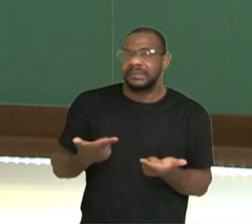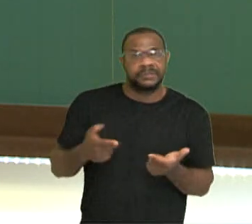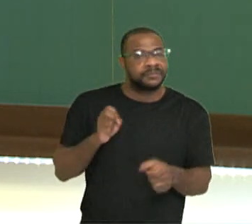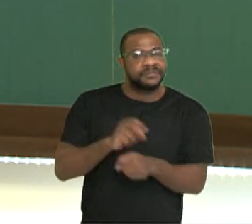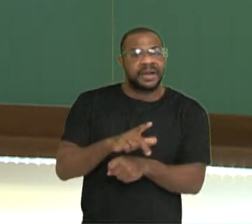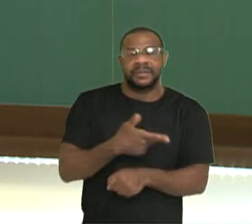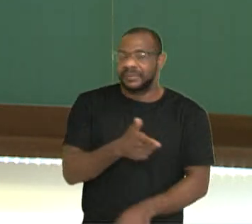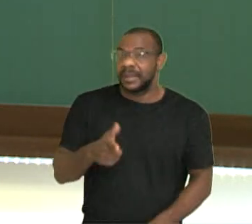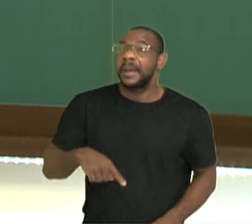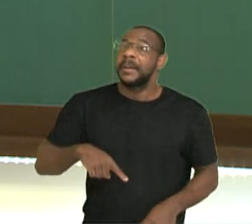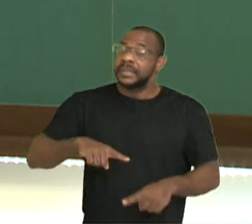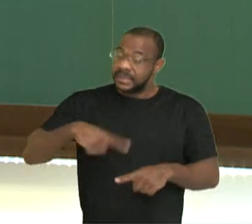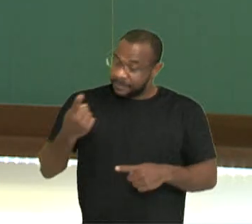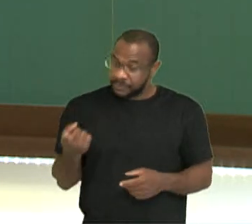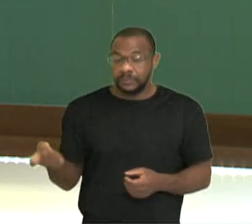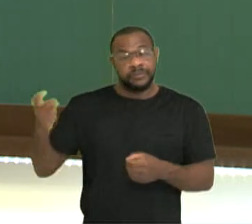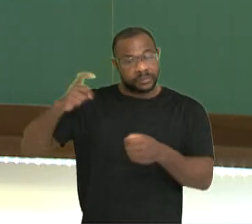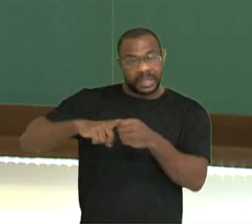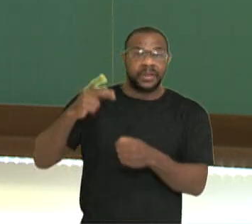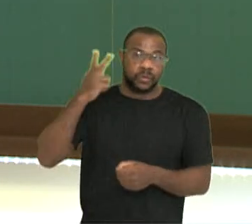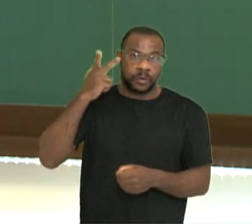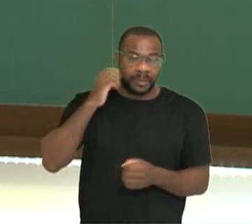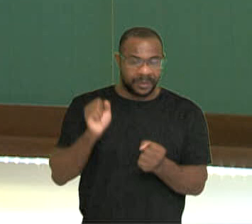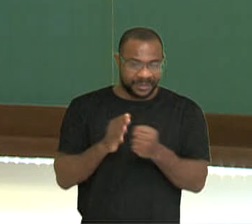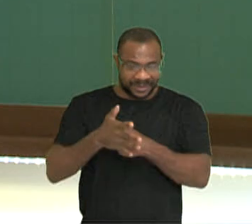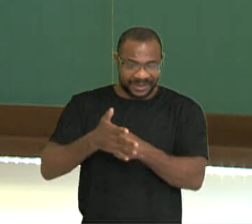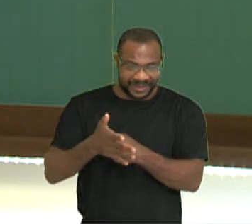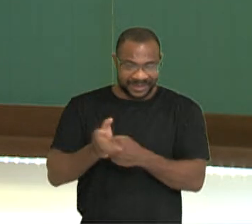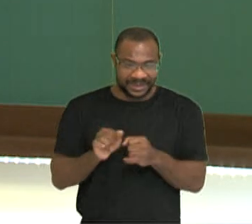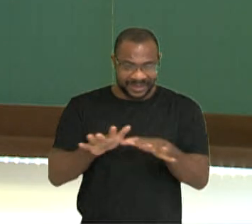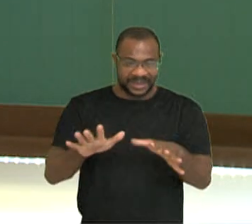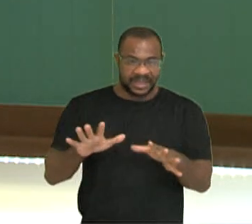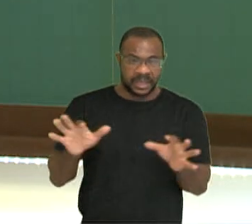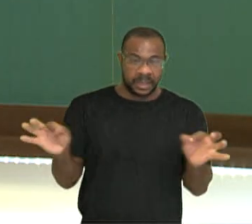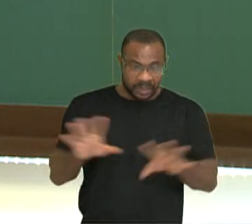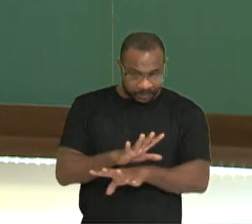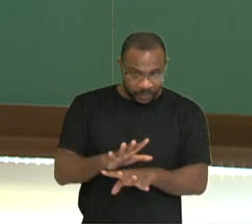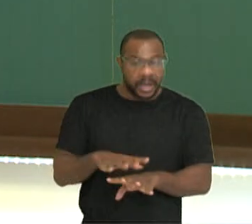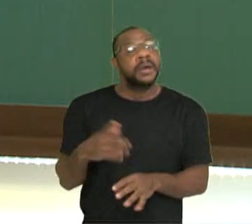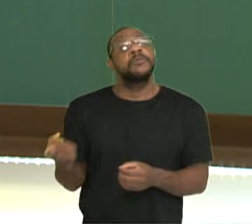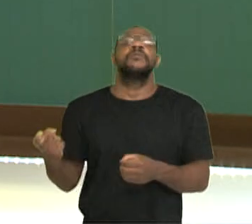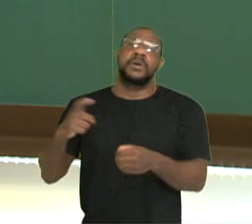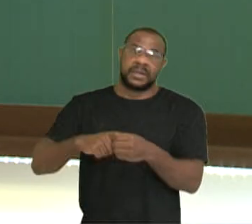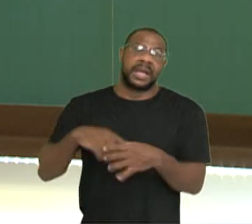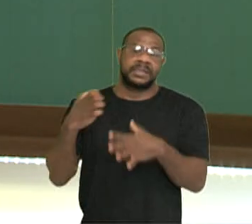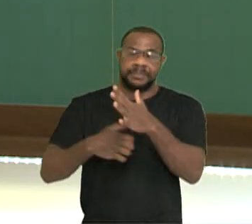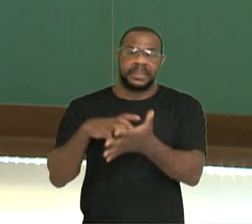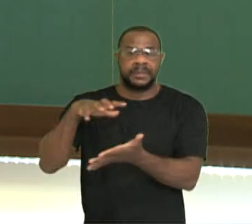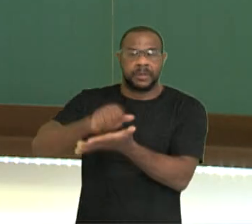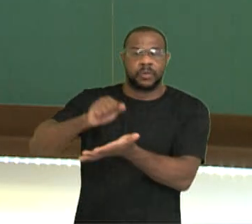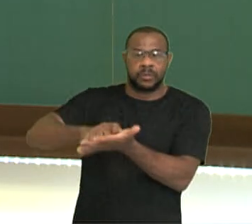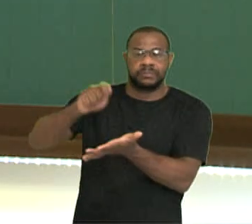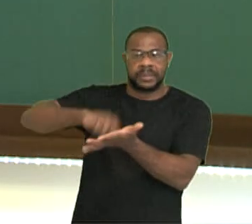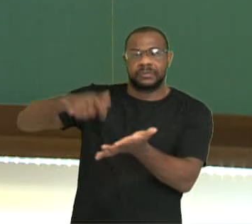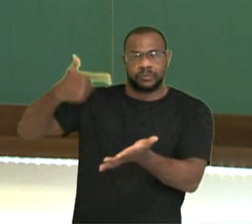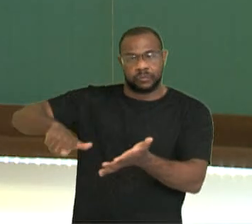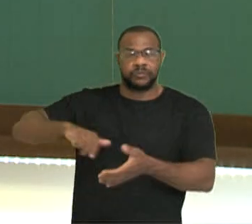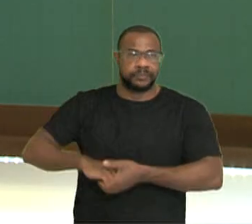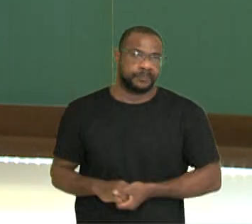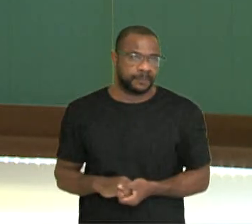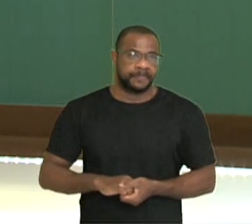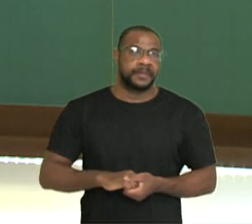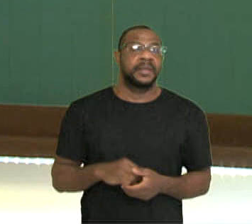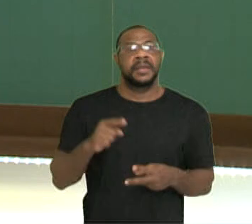numa retomada econômica, essas pessoas serão recontratadas, né? Voltarão aos postos de trabalho. Então, as